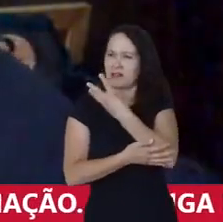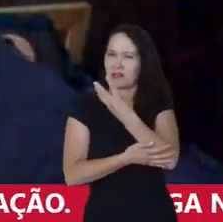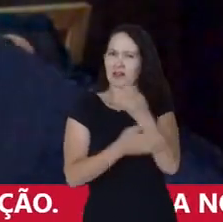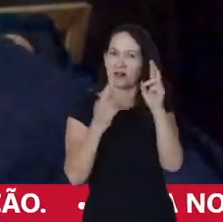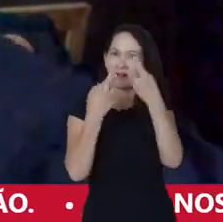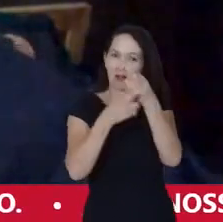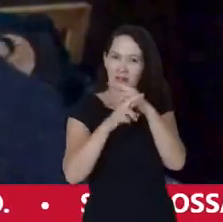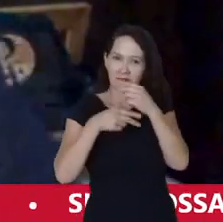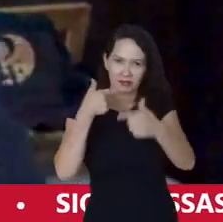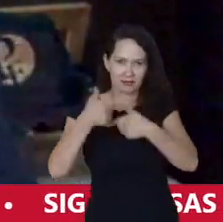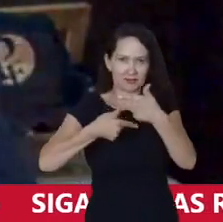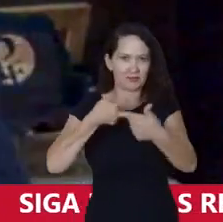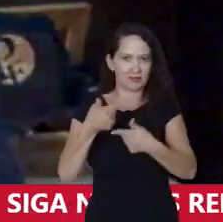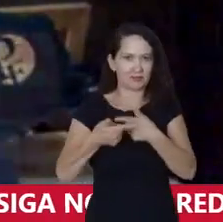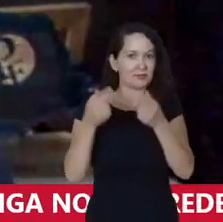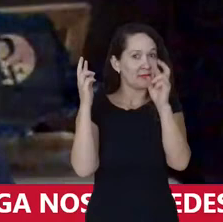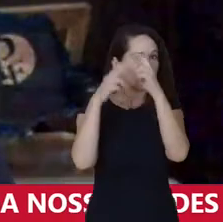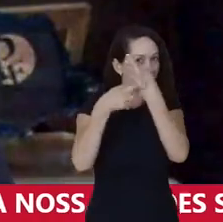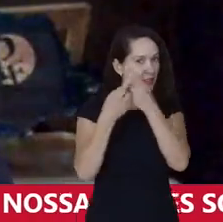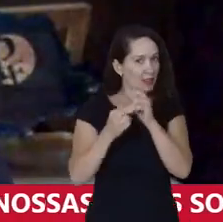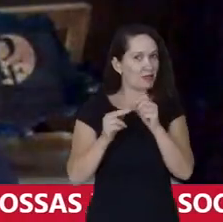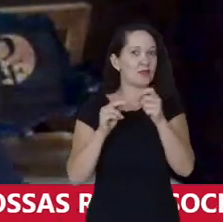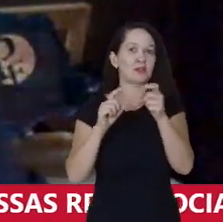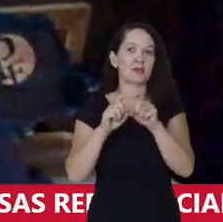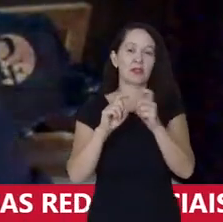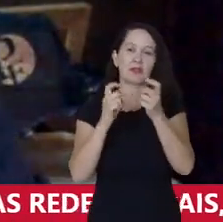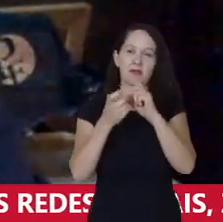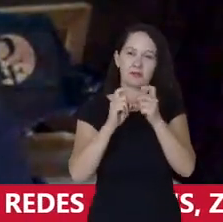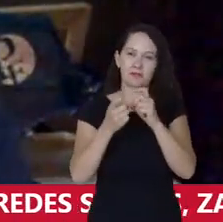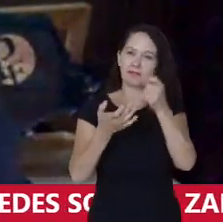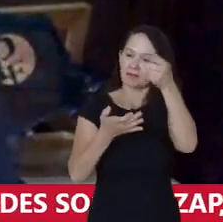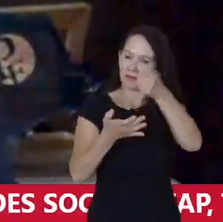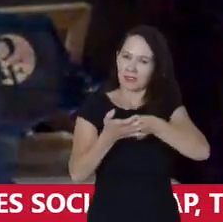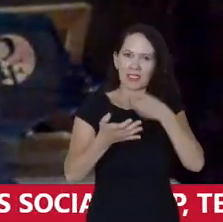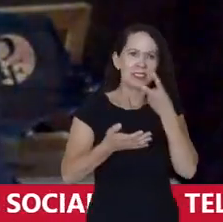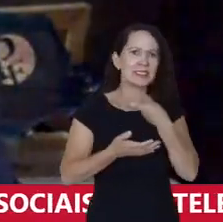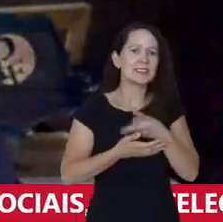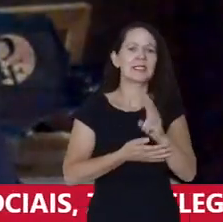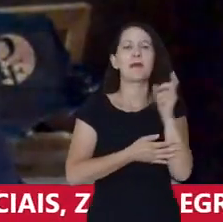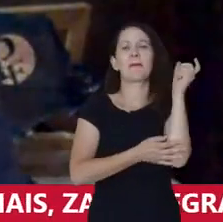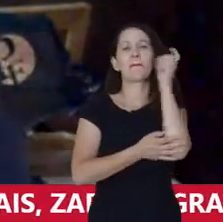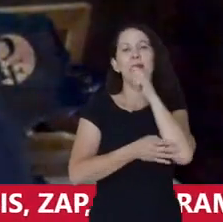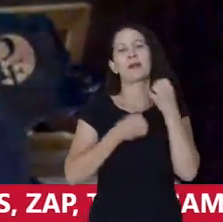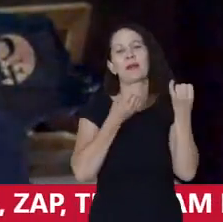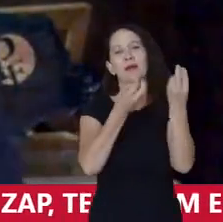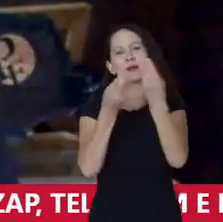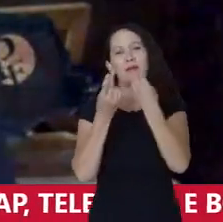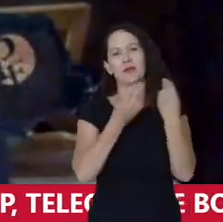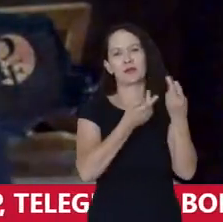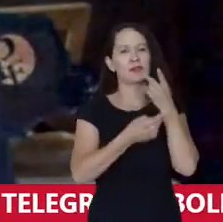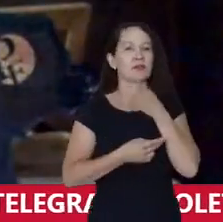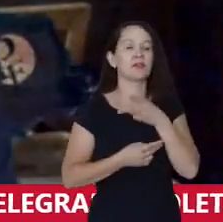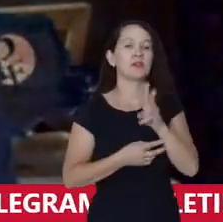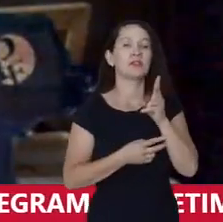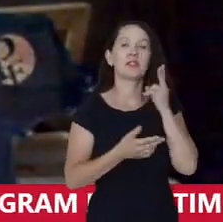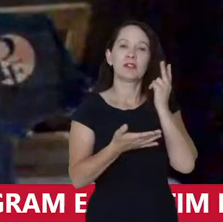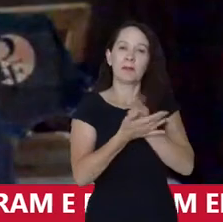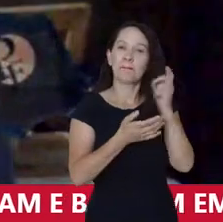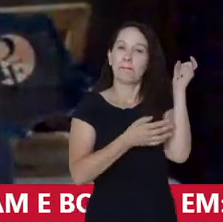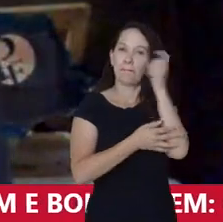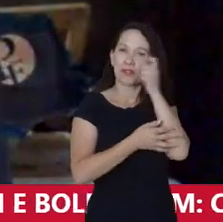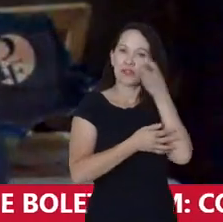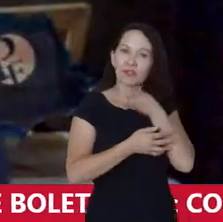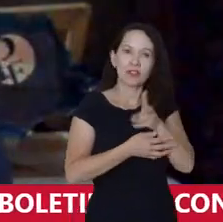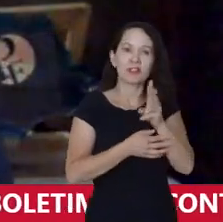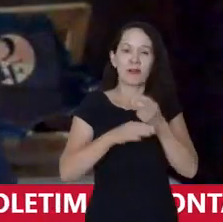reforma trabalhista, da reforma da Previdência, é sempre a mesma conversa fiada, é sempre a mesma mentira,